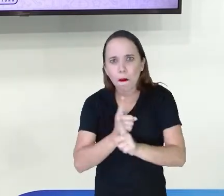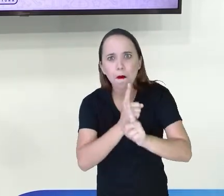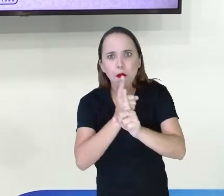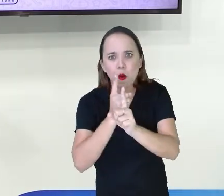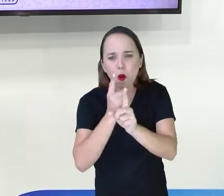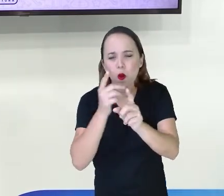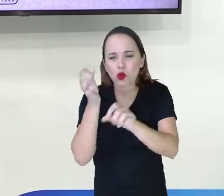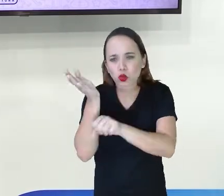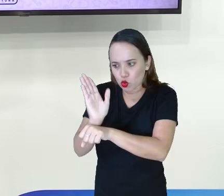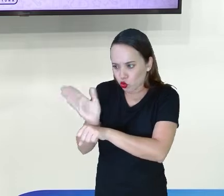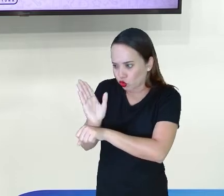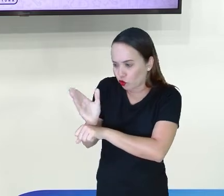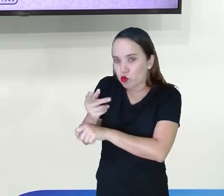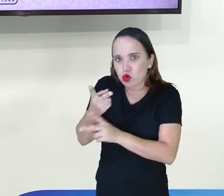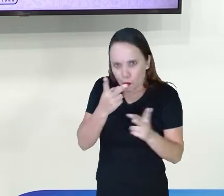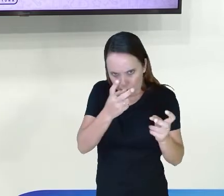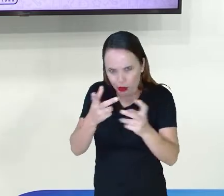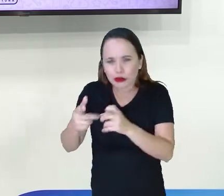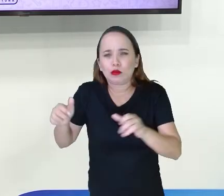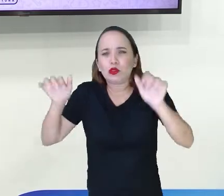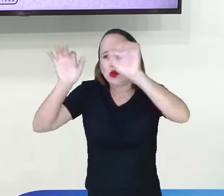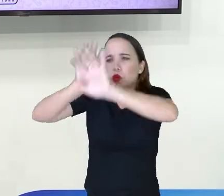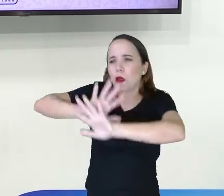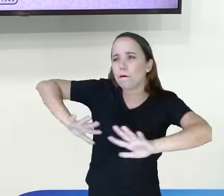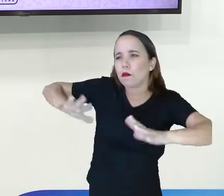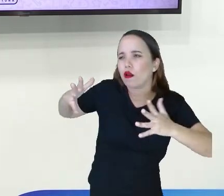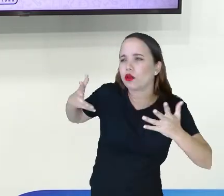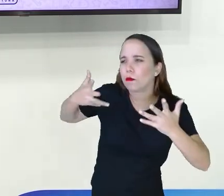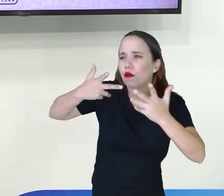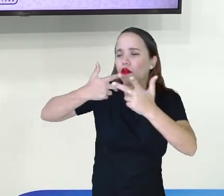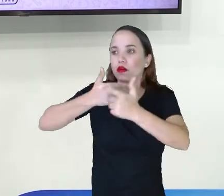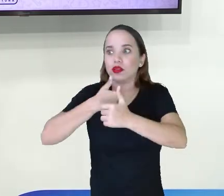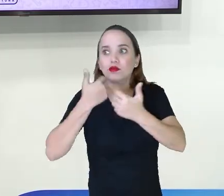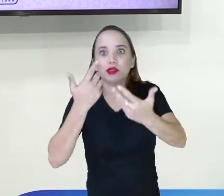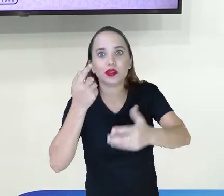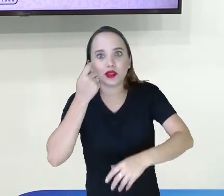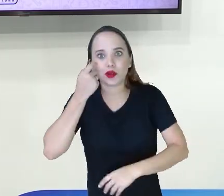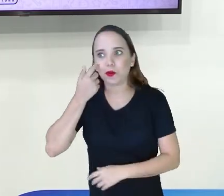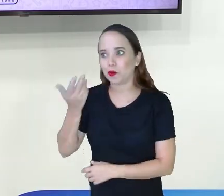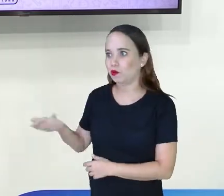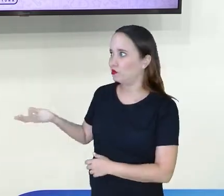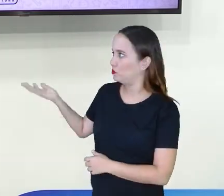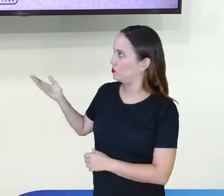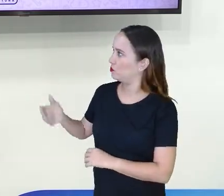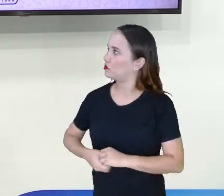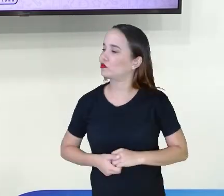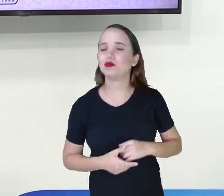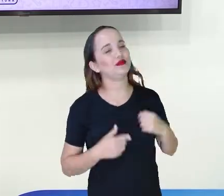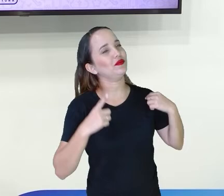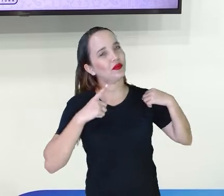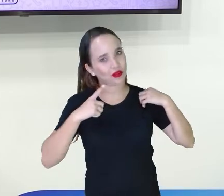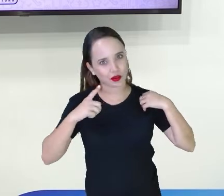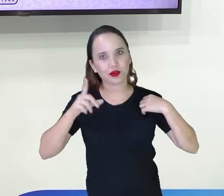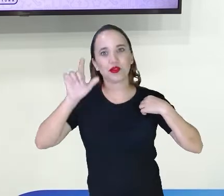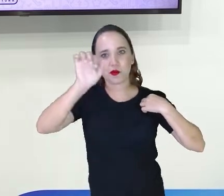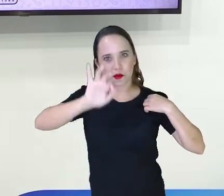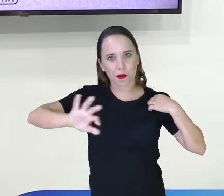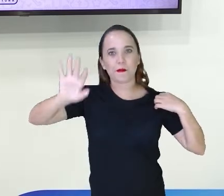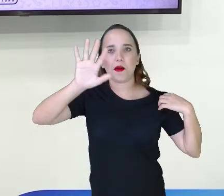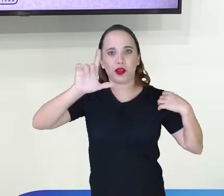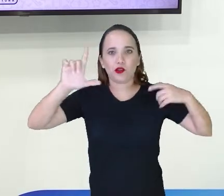são cenas belíssimas, né? Então, eu trouxe aqui uma imagem de uma